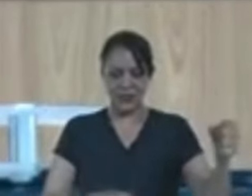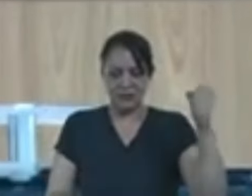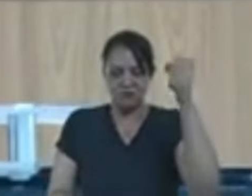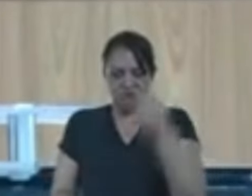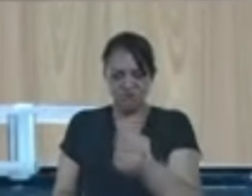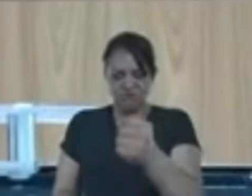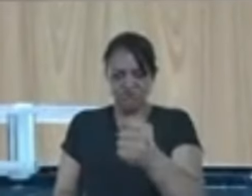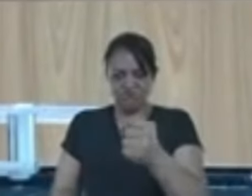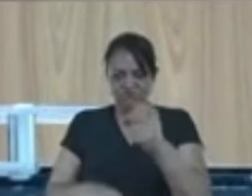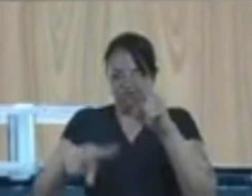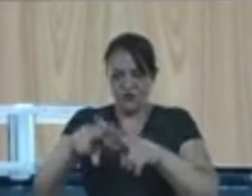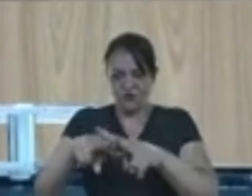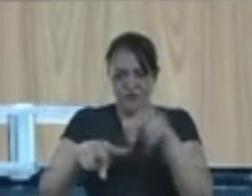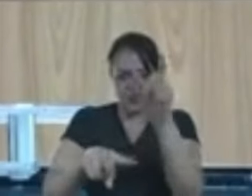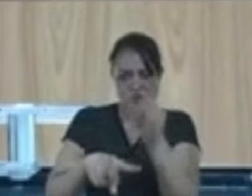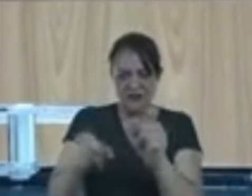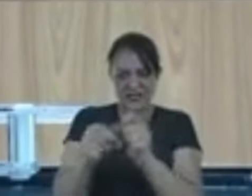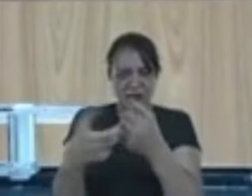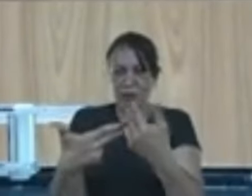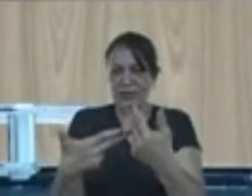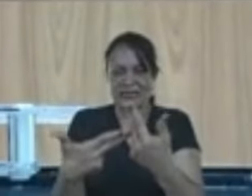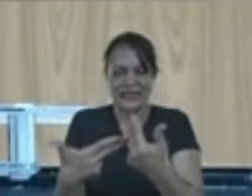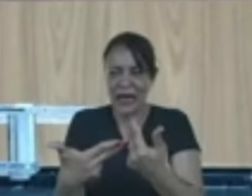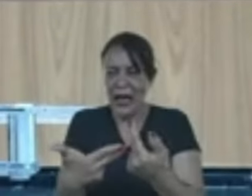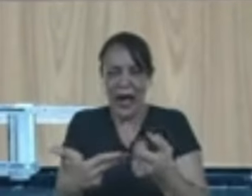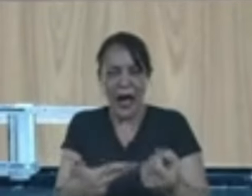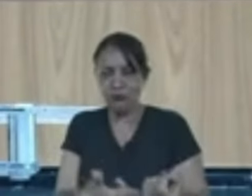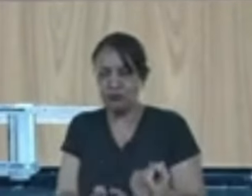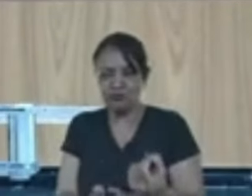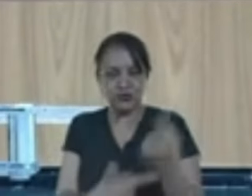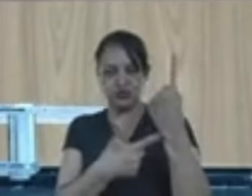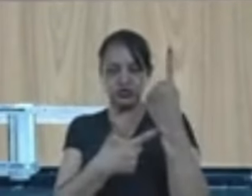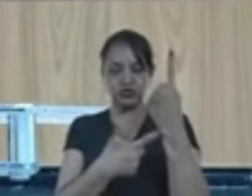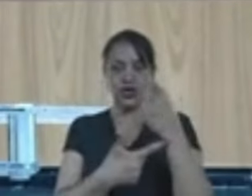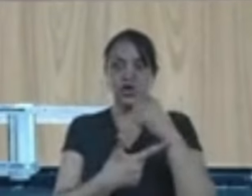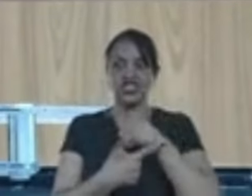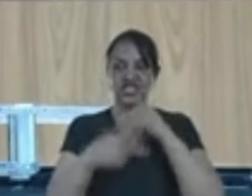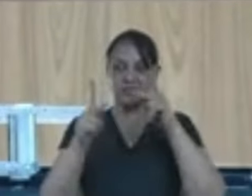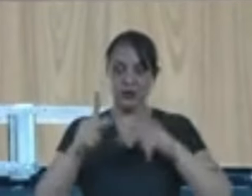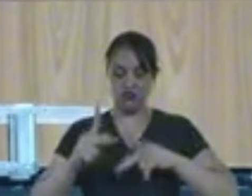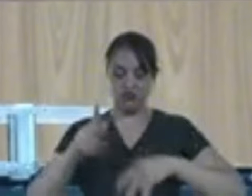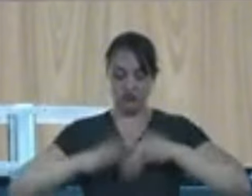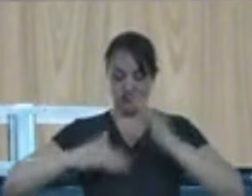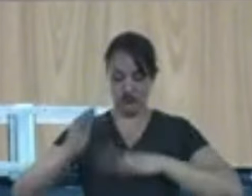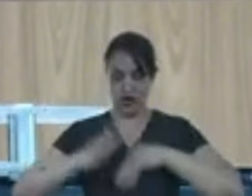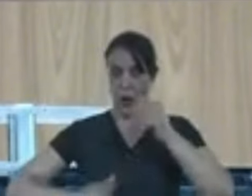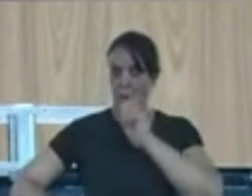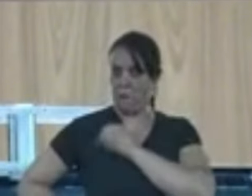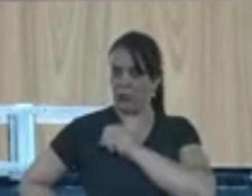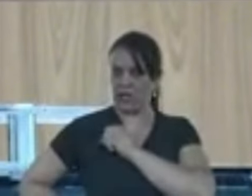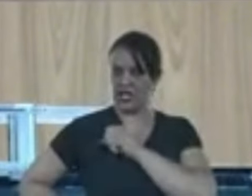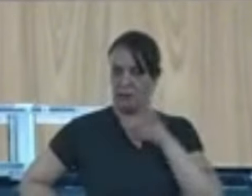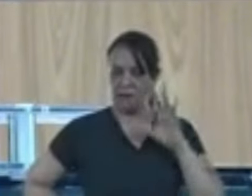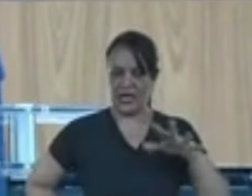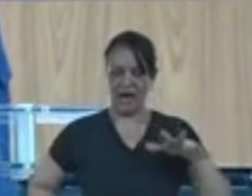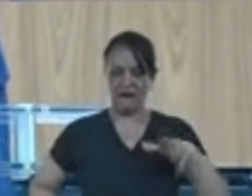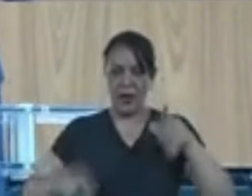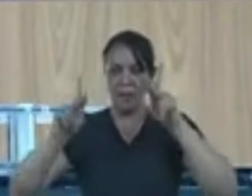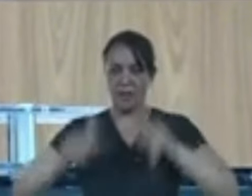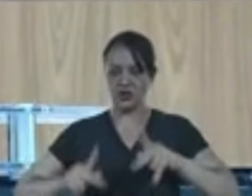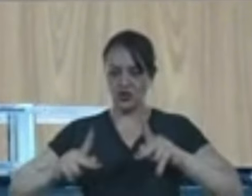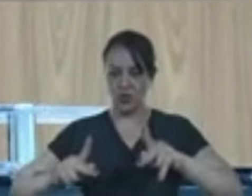imaginar. Tinha um sujeito especialista que esticava a pessoa no chão e vinha um outro